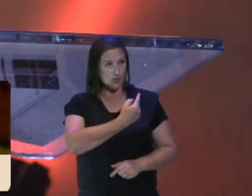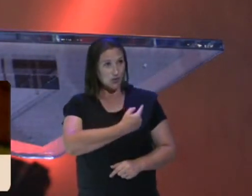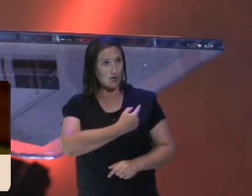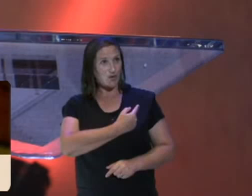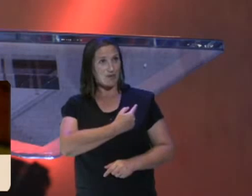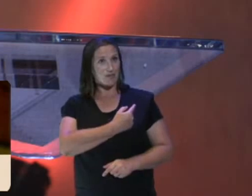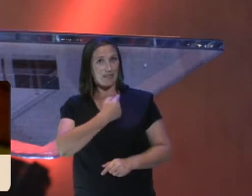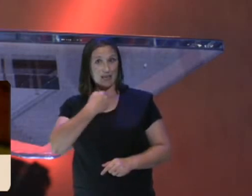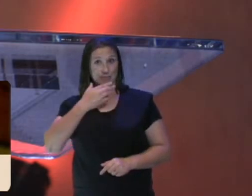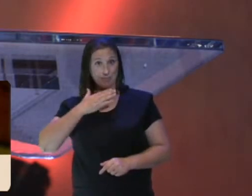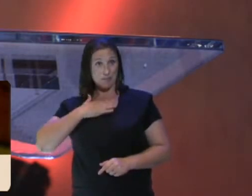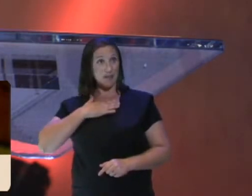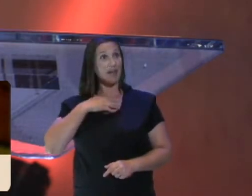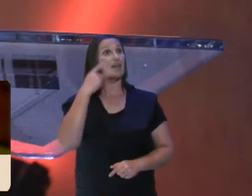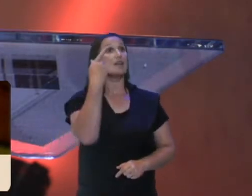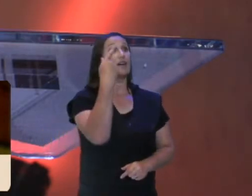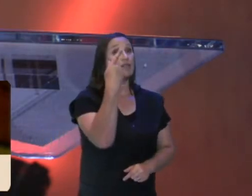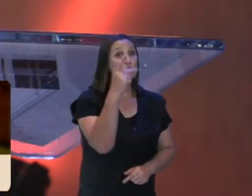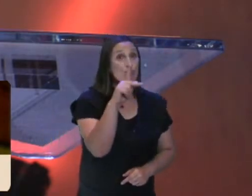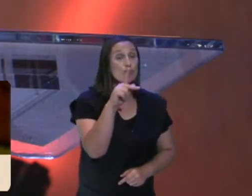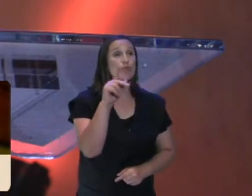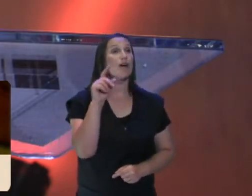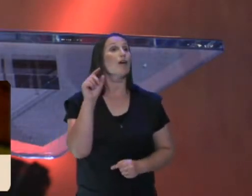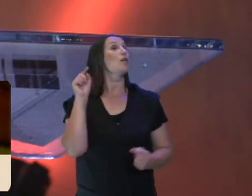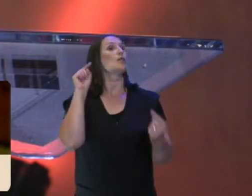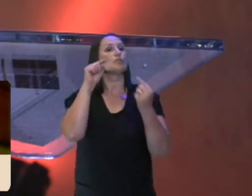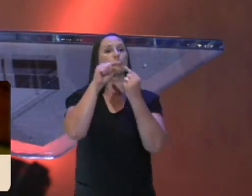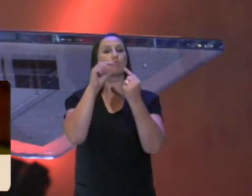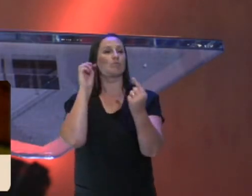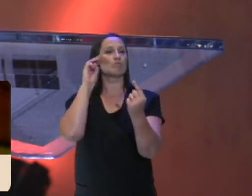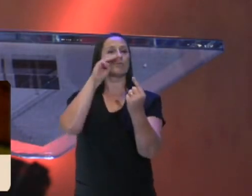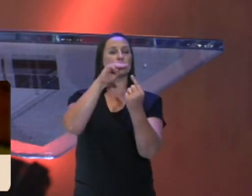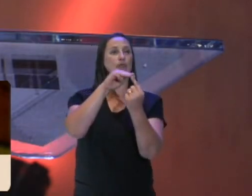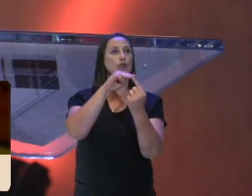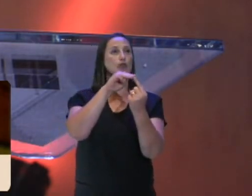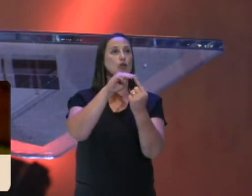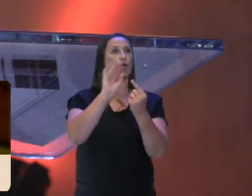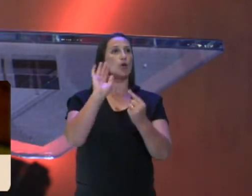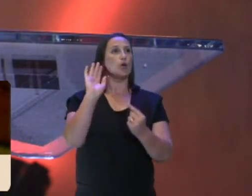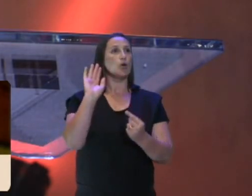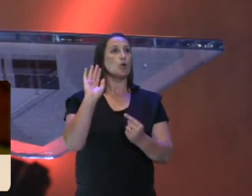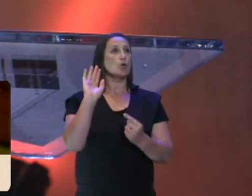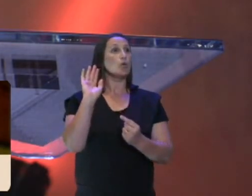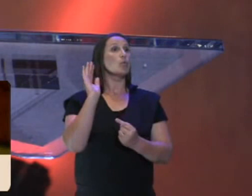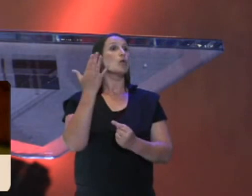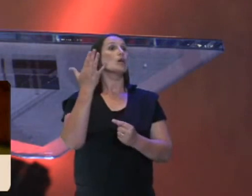missão só termina quando o Senhor diz que terminou.